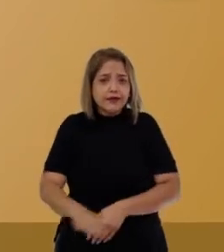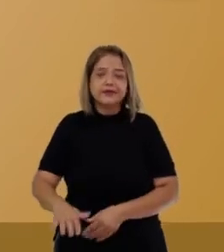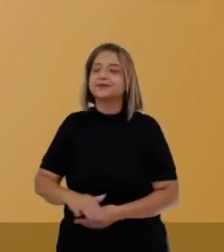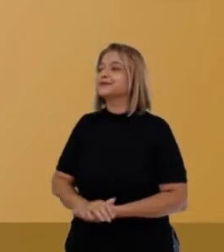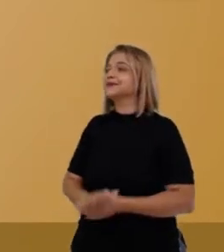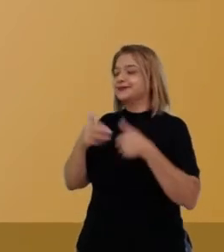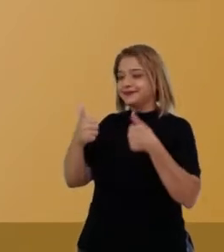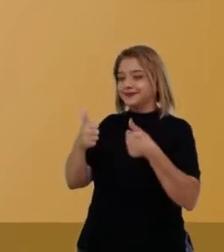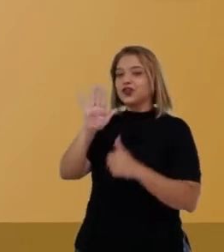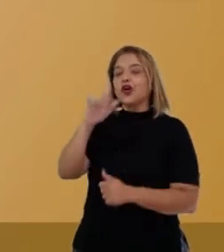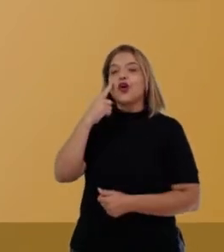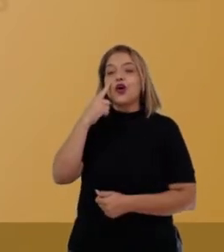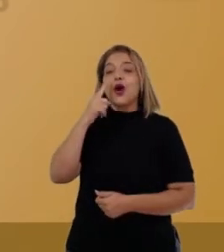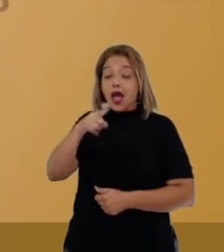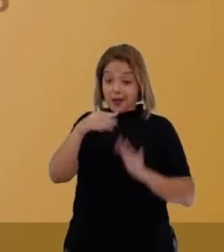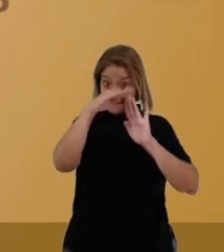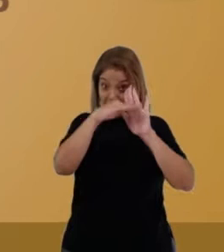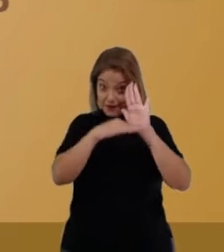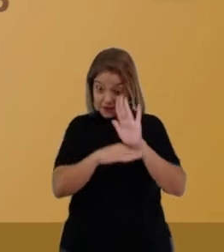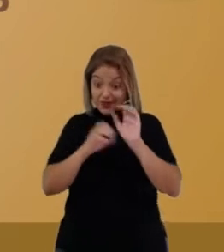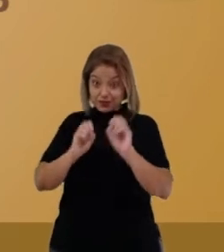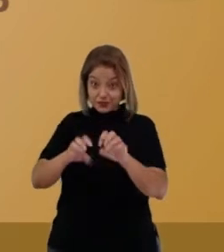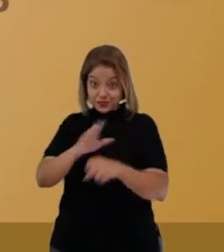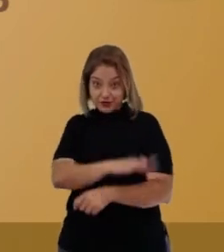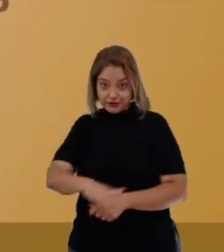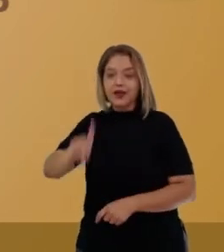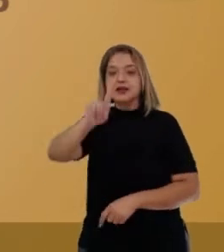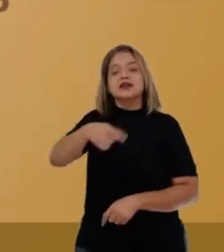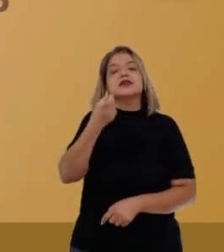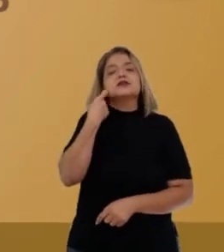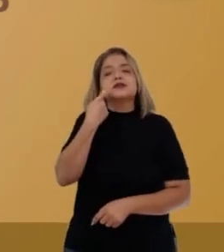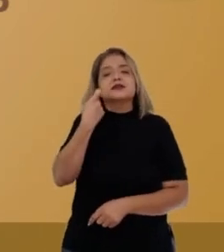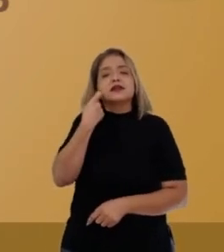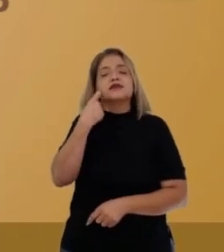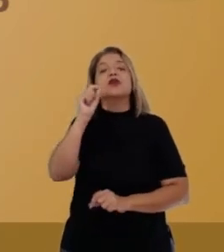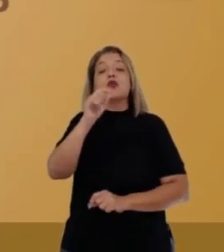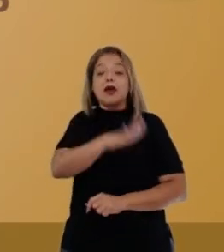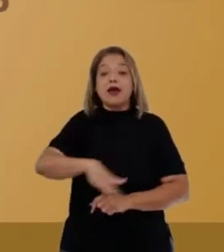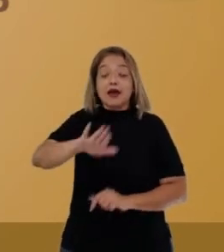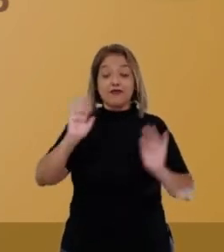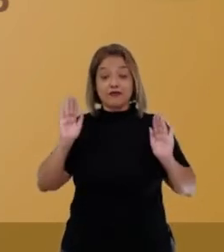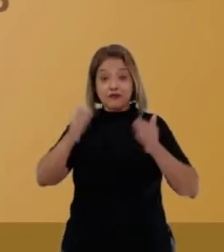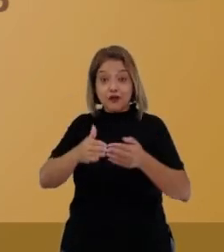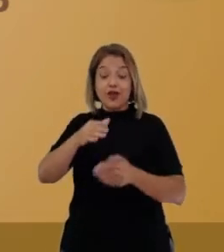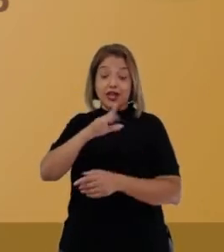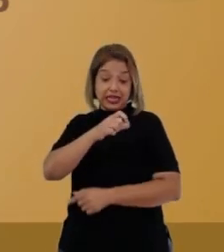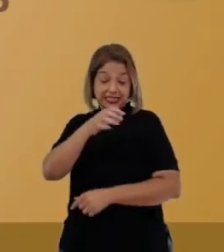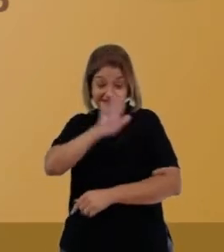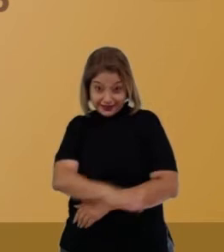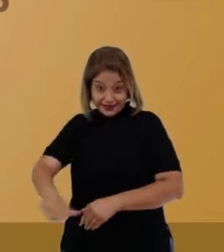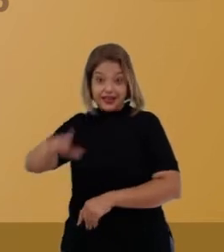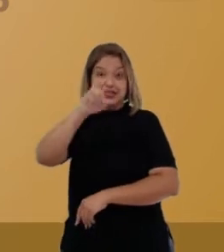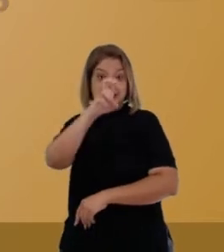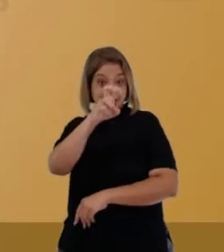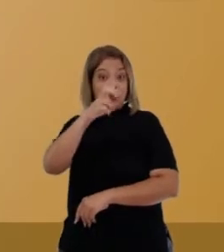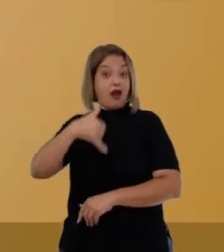Proveto, a programação da educação infantil terá a sexta-feira reservada e está voltada às crianças de até 5 anos e 11 meses e